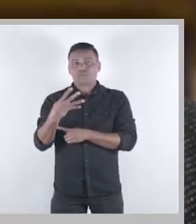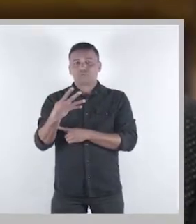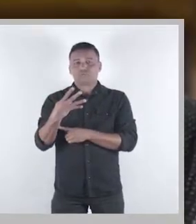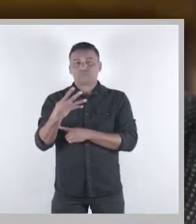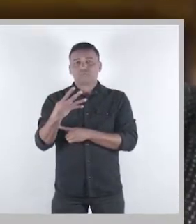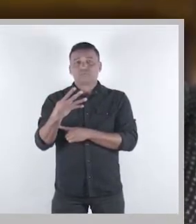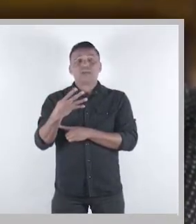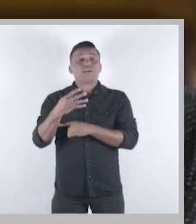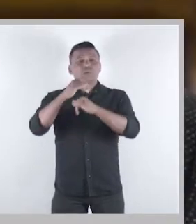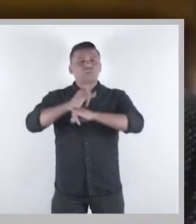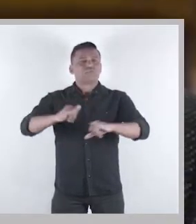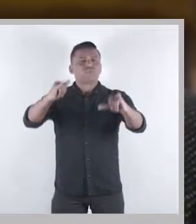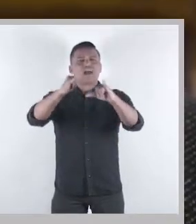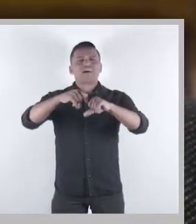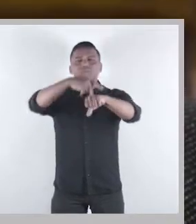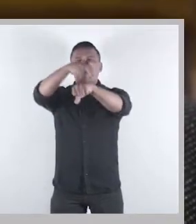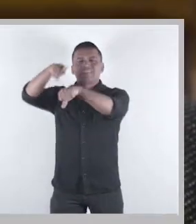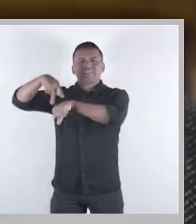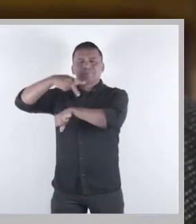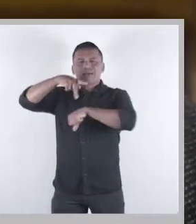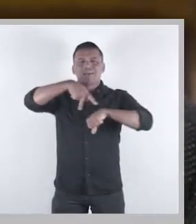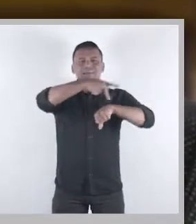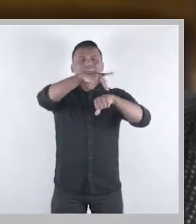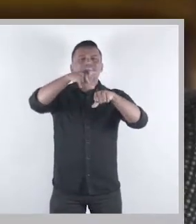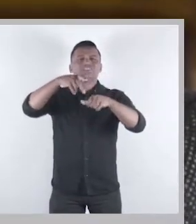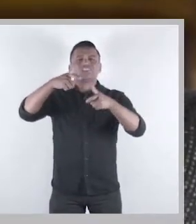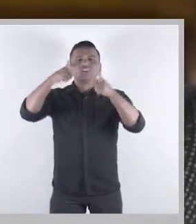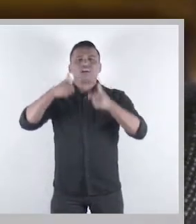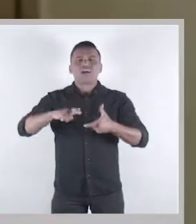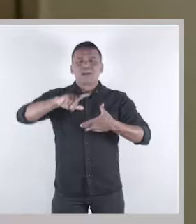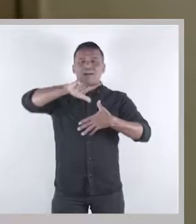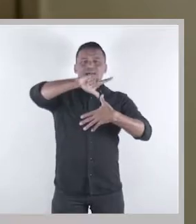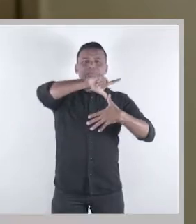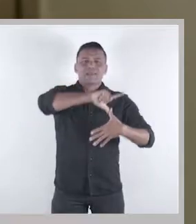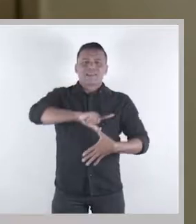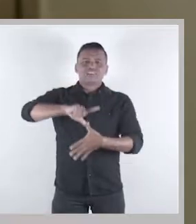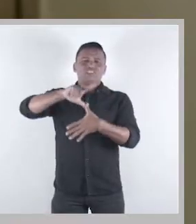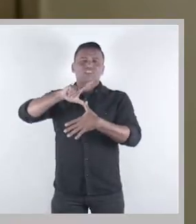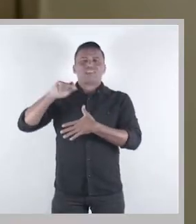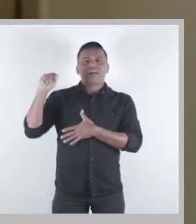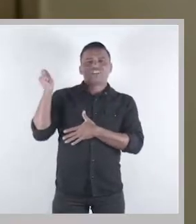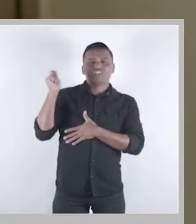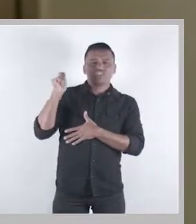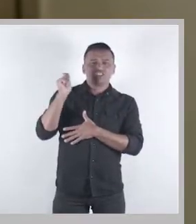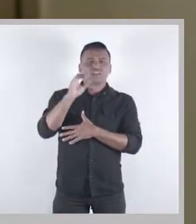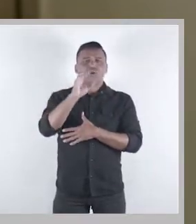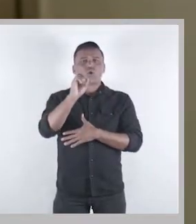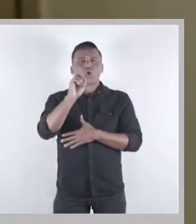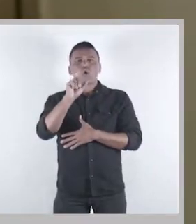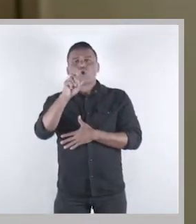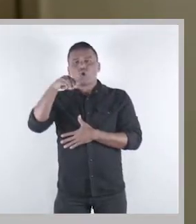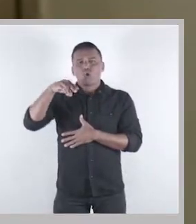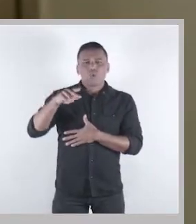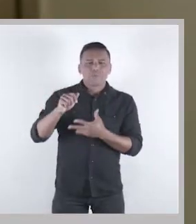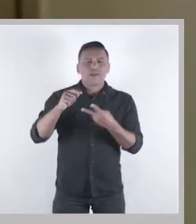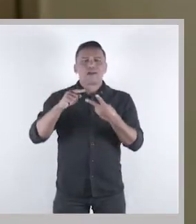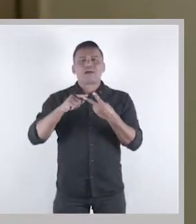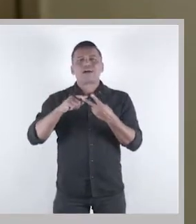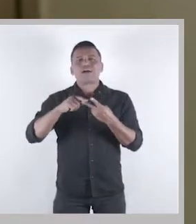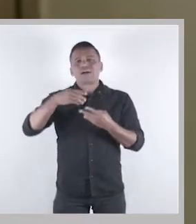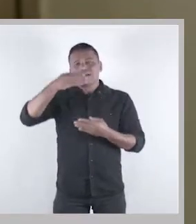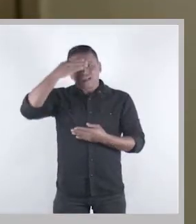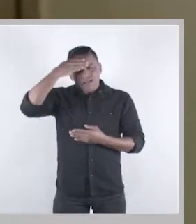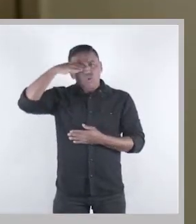América Latina como Argentina Colômbia Cuba Venezuela E aí ele teve uma uma boa repercussão né